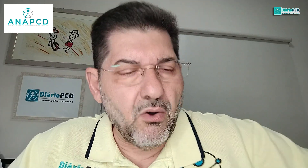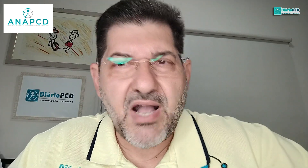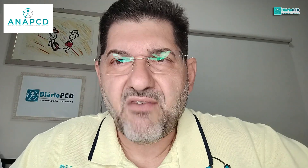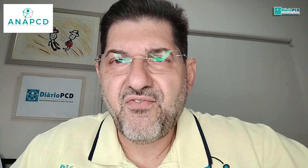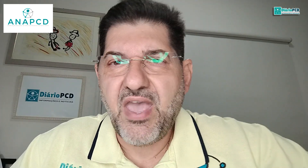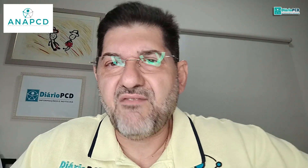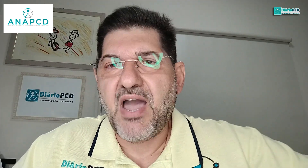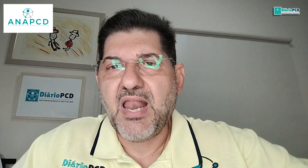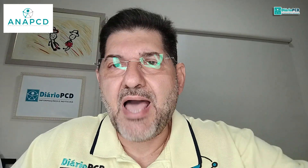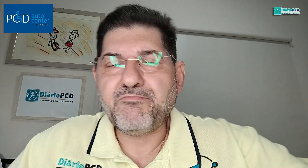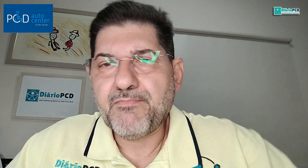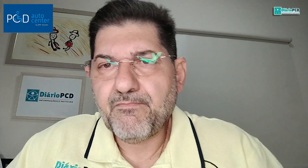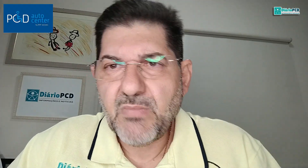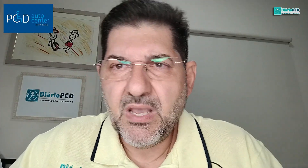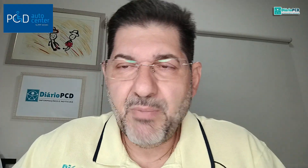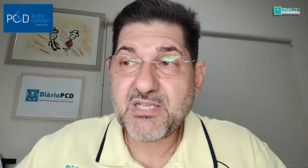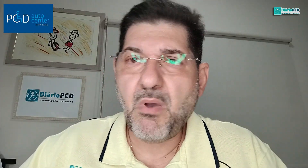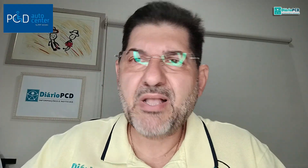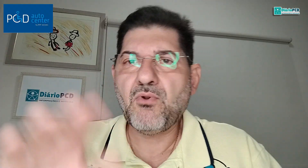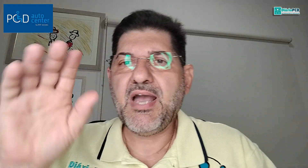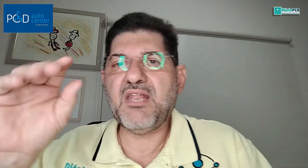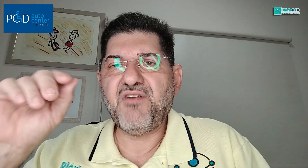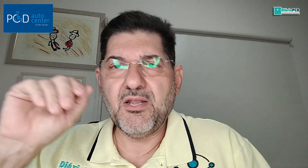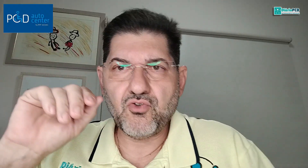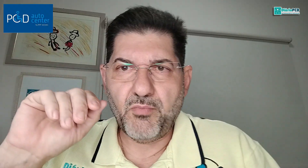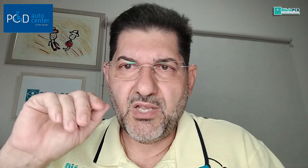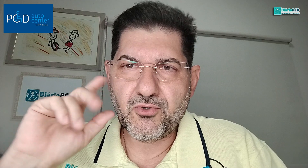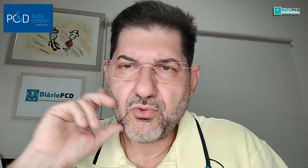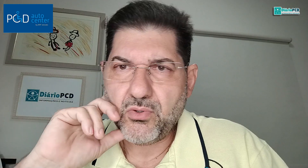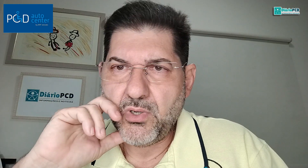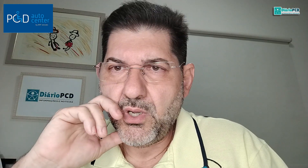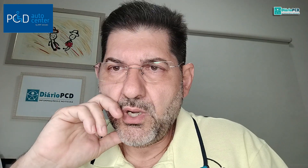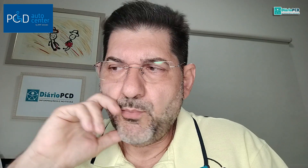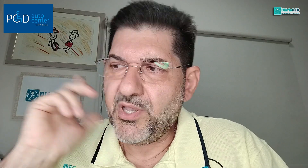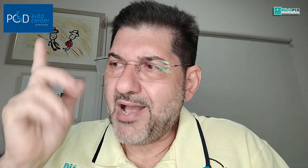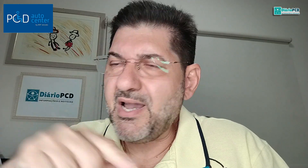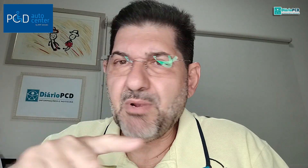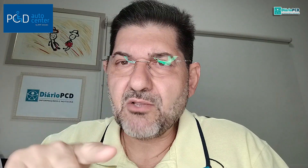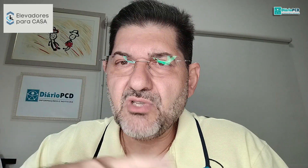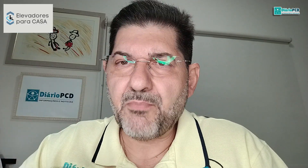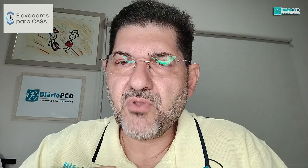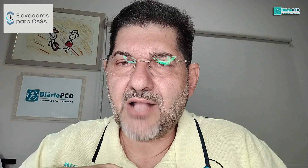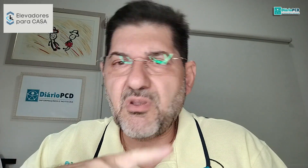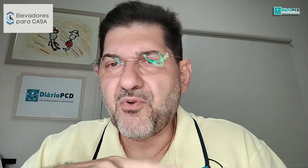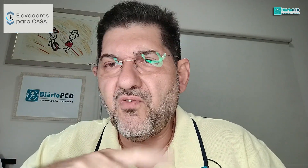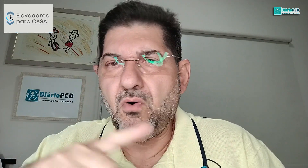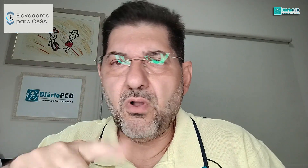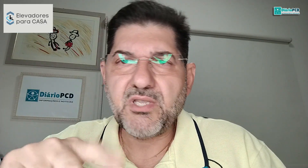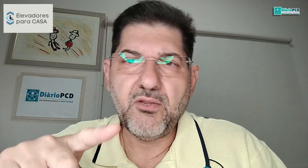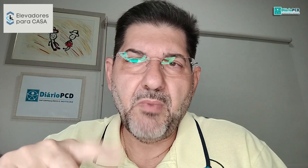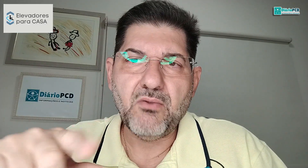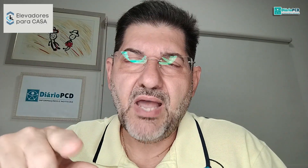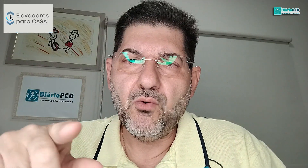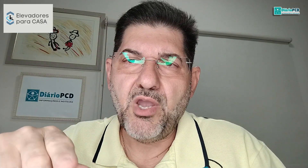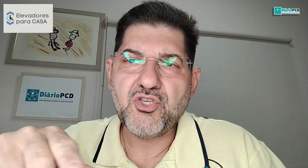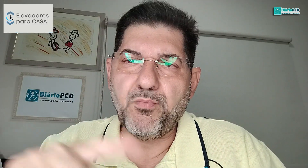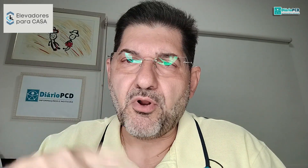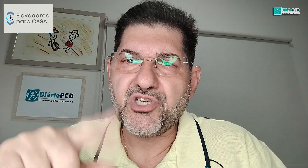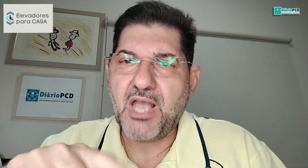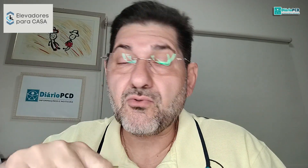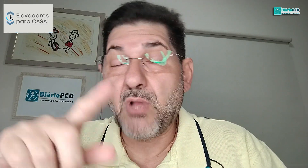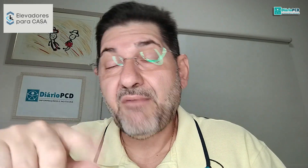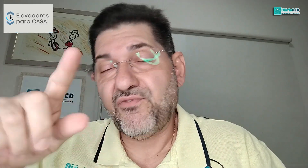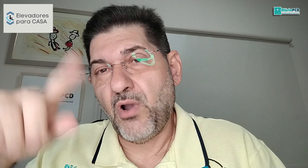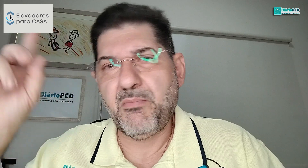ó, aqui é o café, vai lá. Passamos a madrugada falando sobre isso. Porque a Câmara dos Deputados aprovou ontem, no meio da noite, e